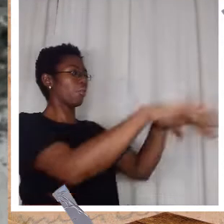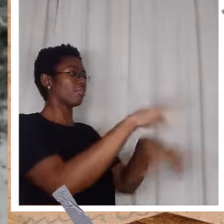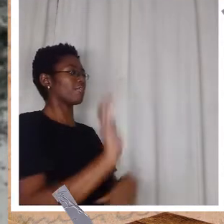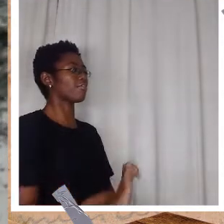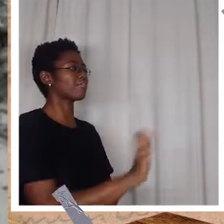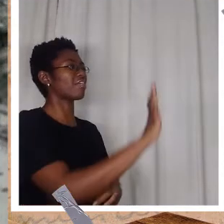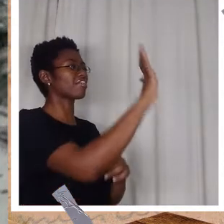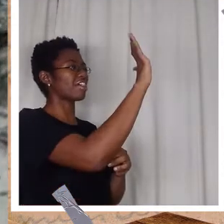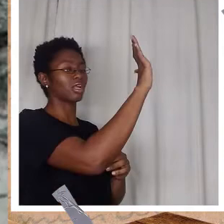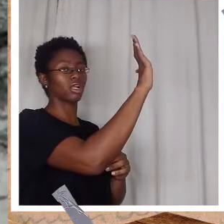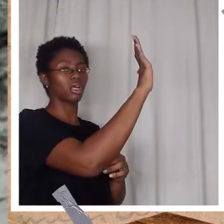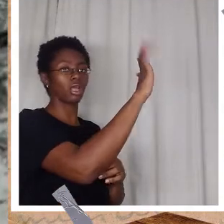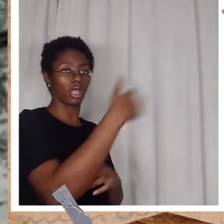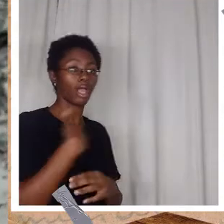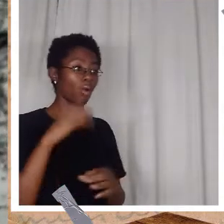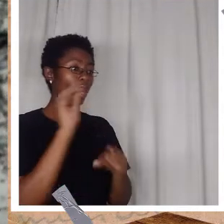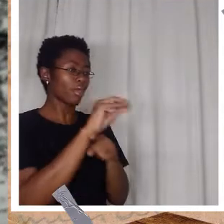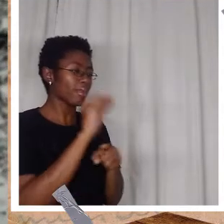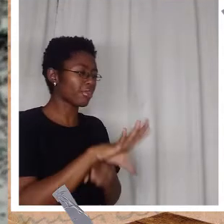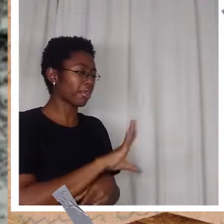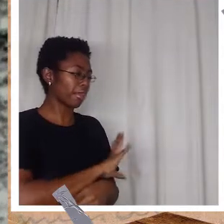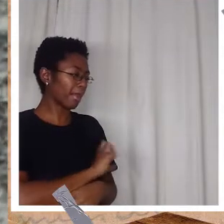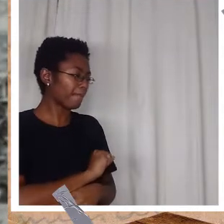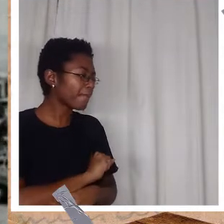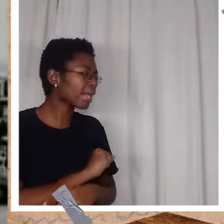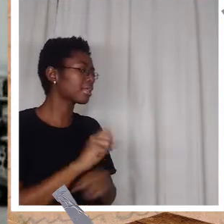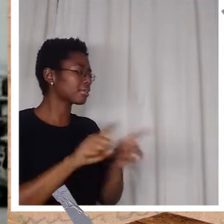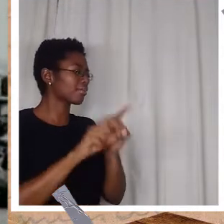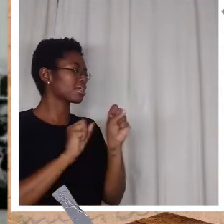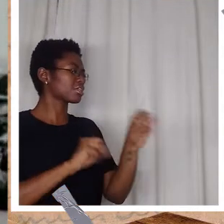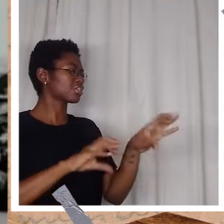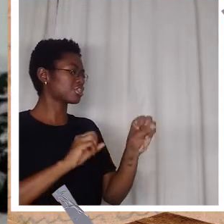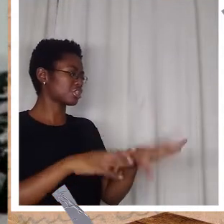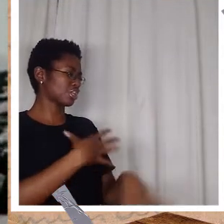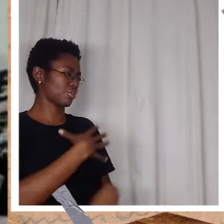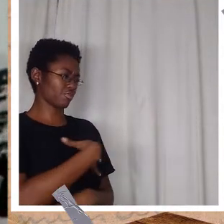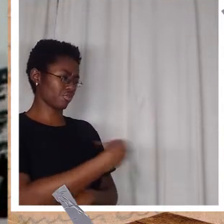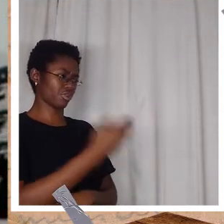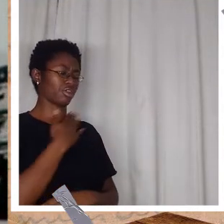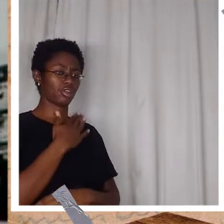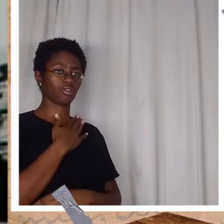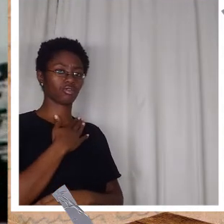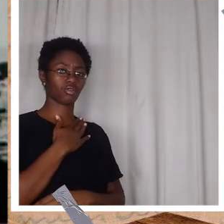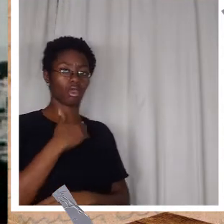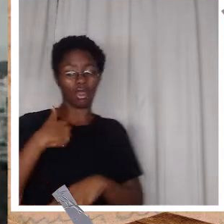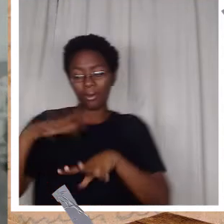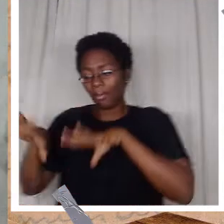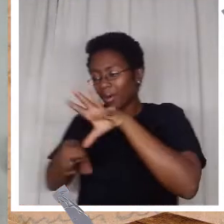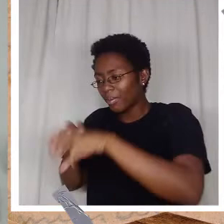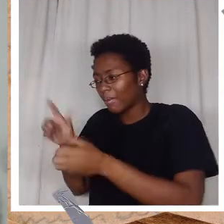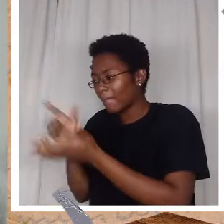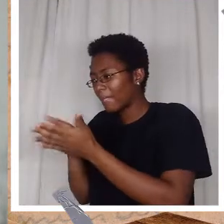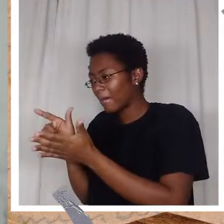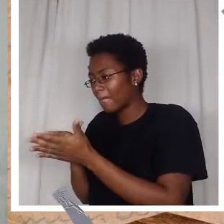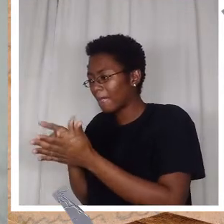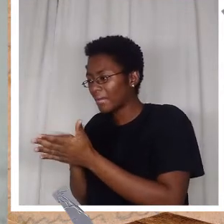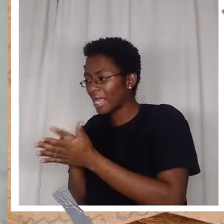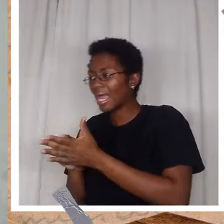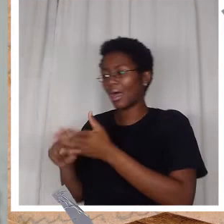meus 3 filhos. Catei papel, revirei lixo. Nem todo papel eu